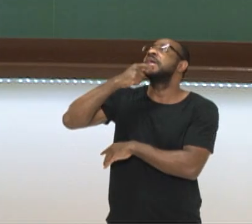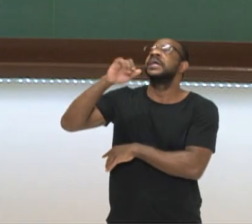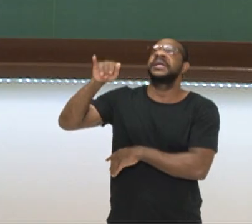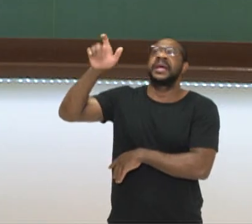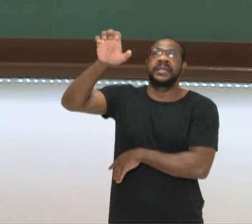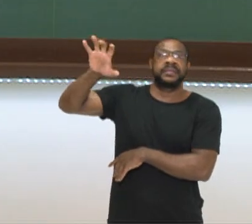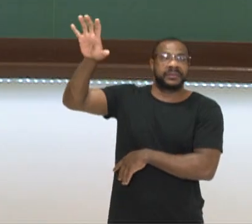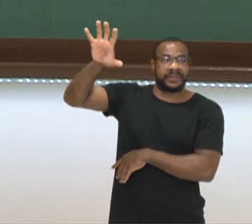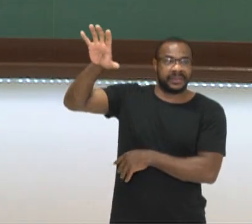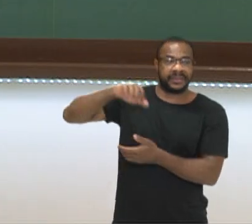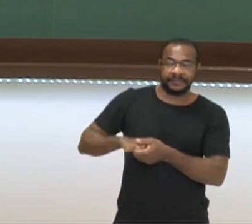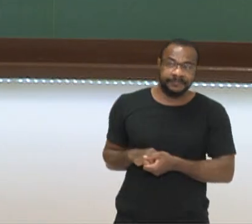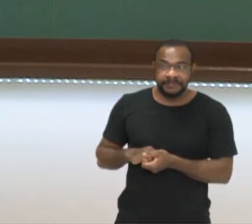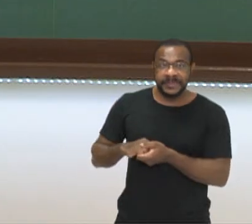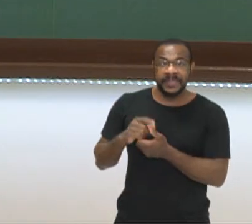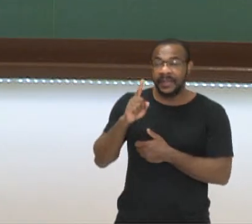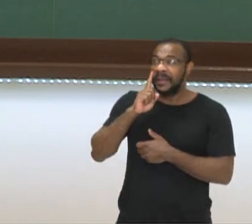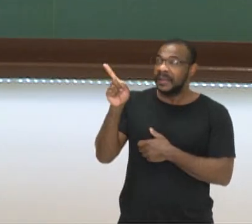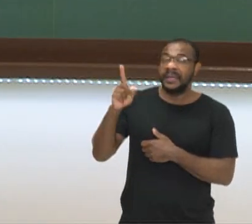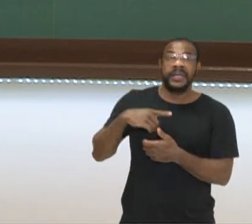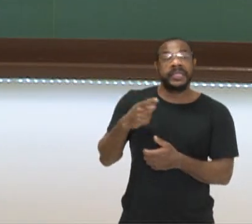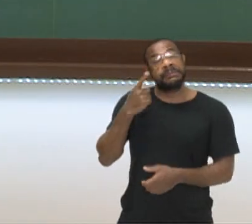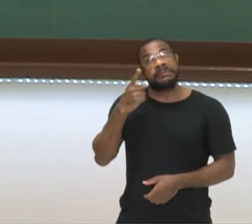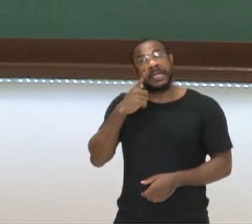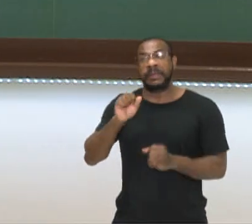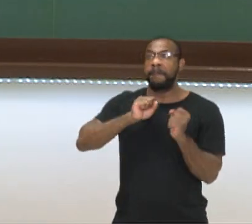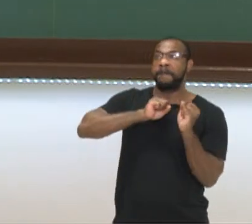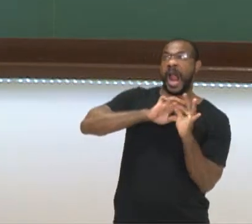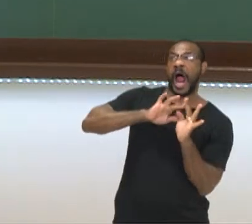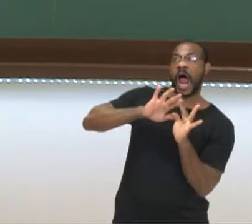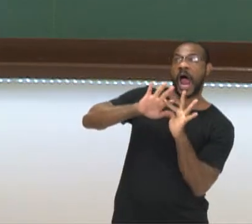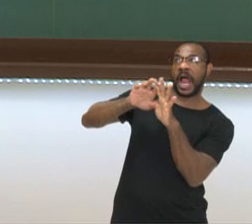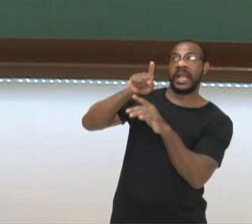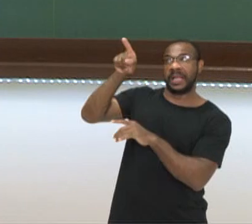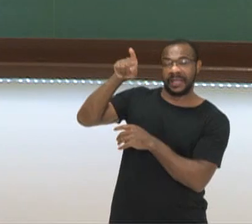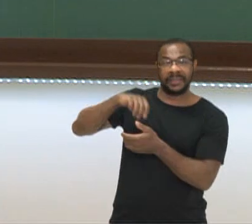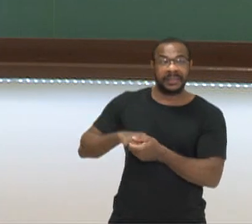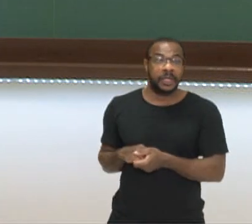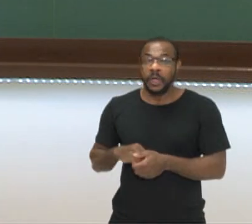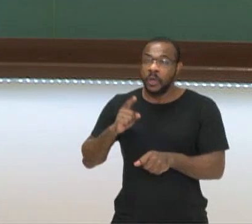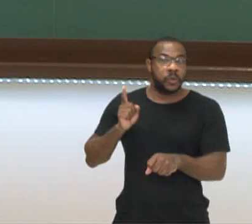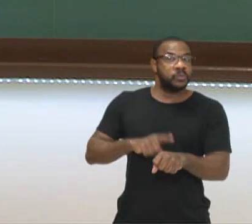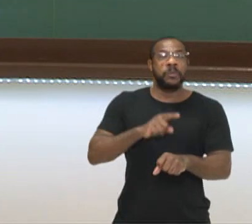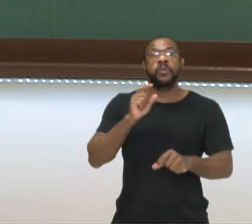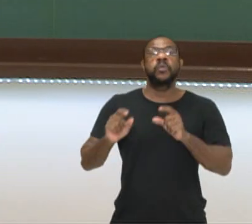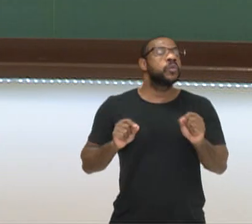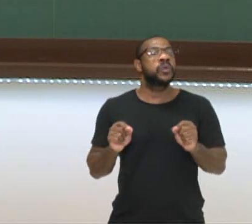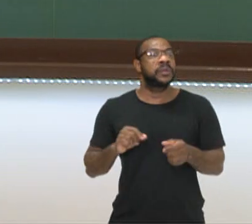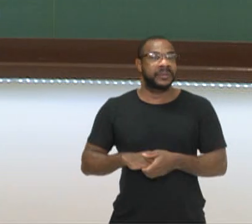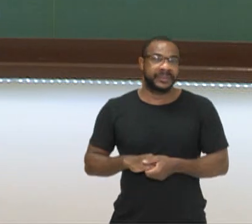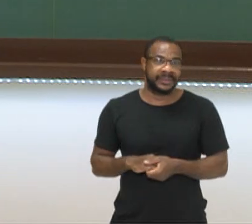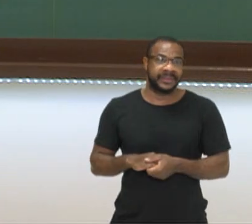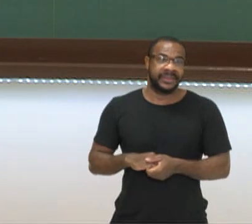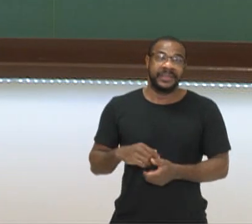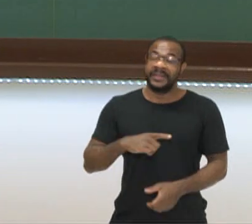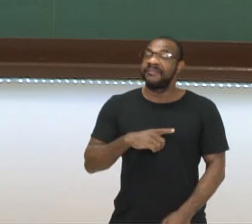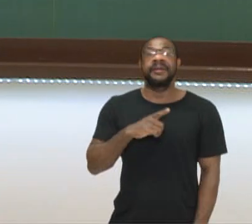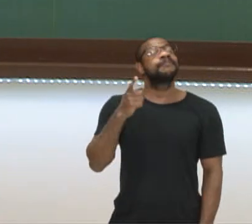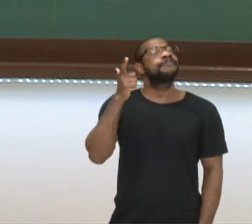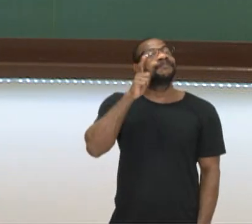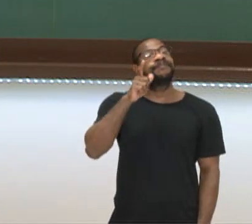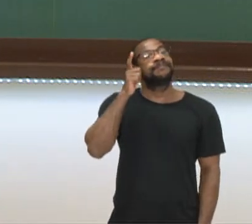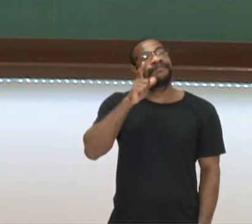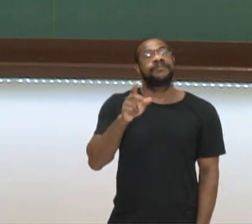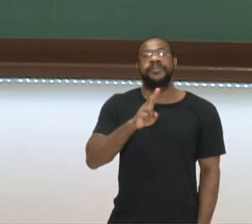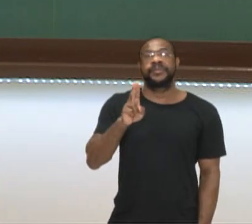Já então, em 1805, ele tenta invadir isso, né? No momento em que ele vai acabar sendo vencido na